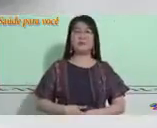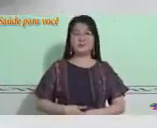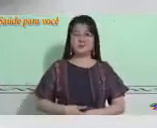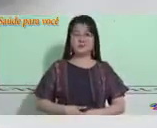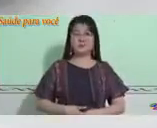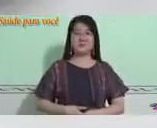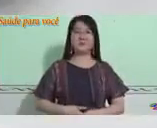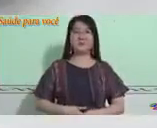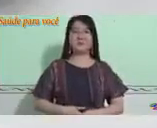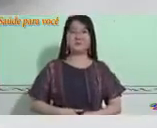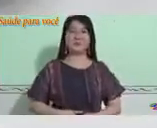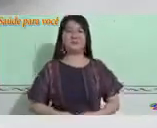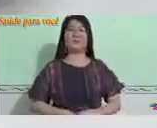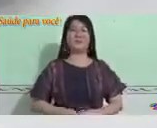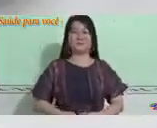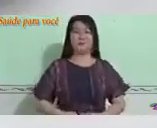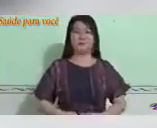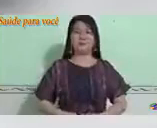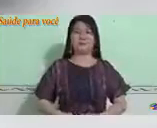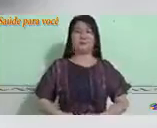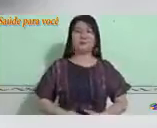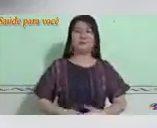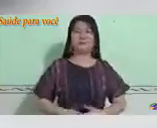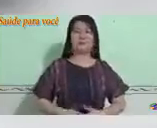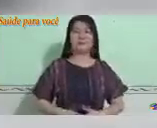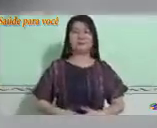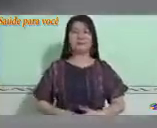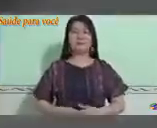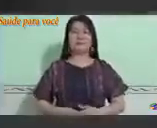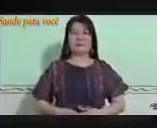Alguns alimentos ricos em colina são